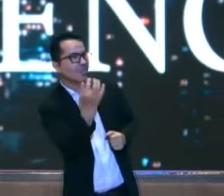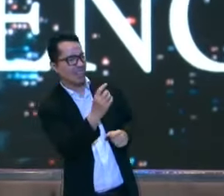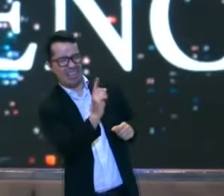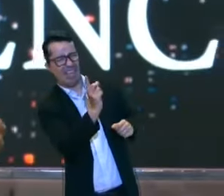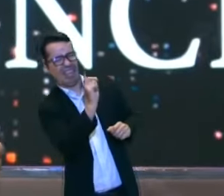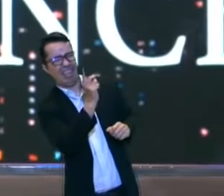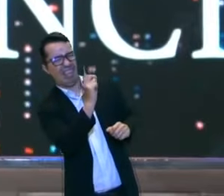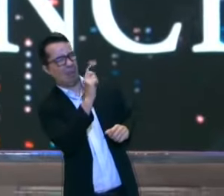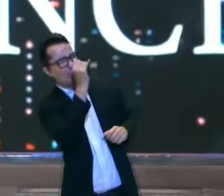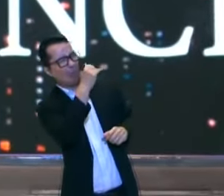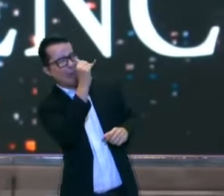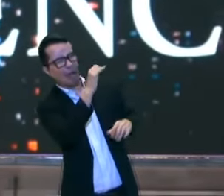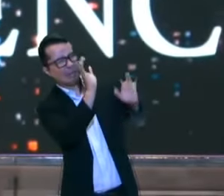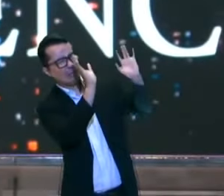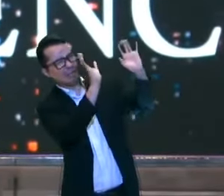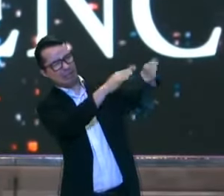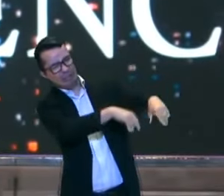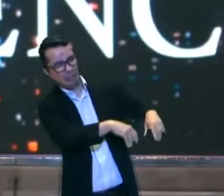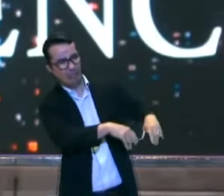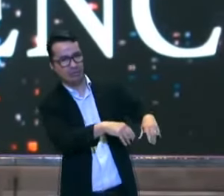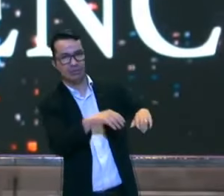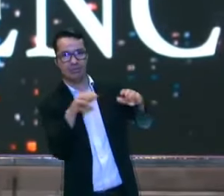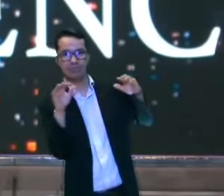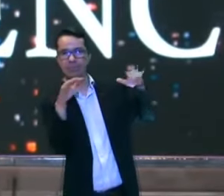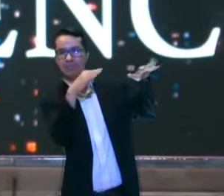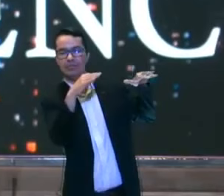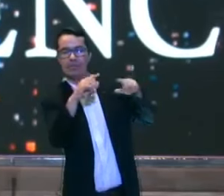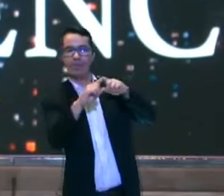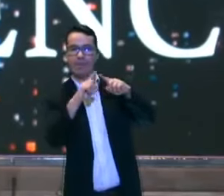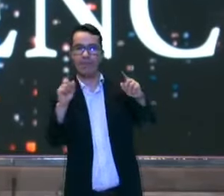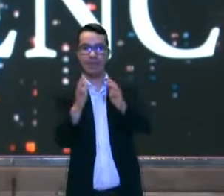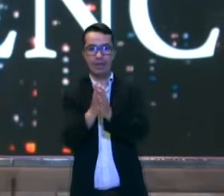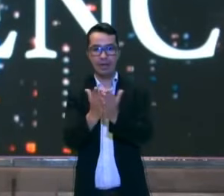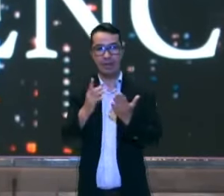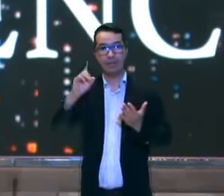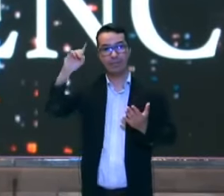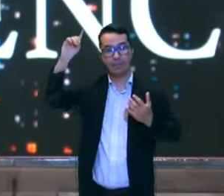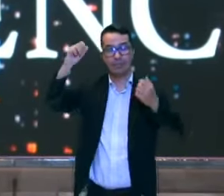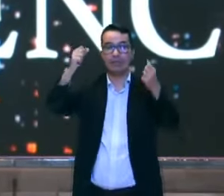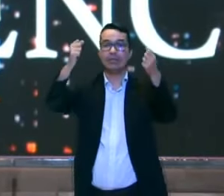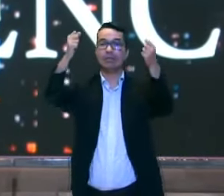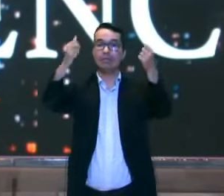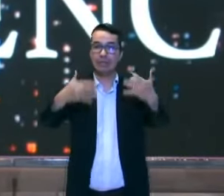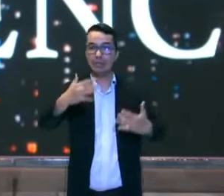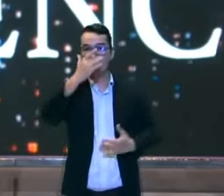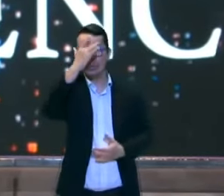vai dizer que aqueles que não creem na mensagem do Evangelho